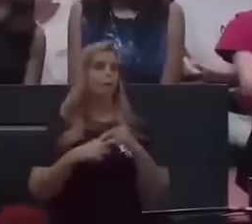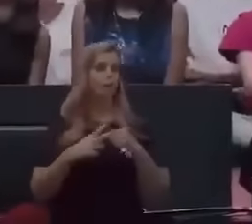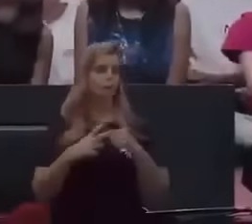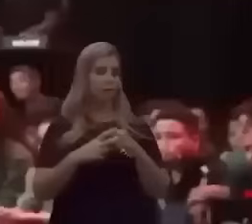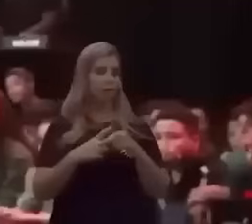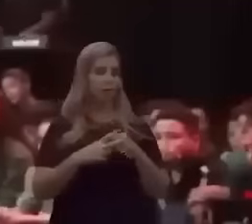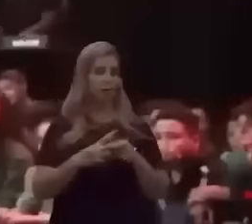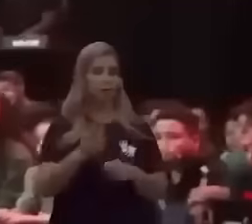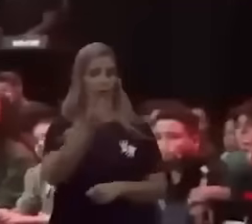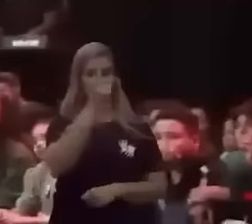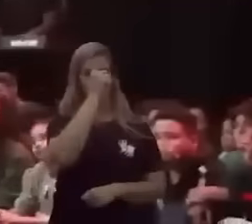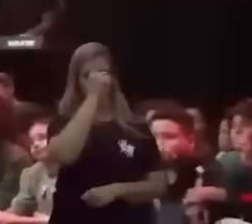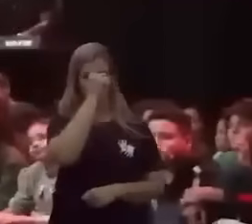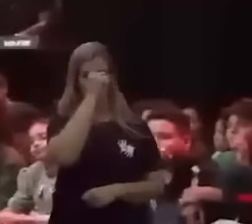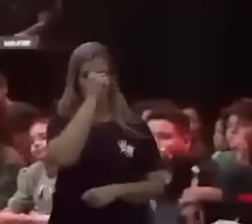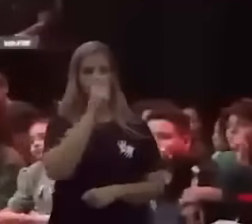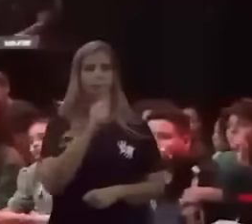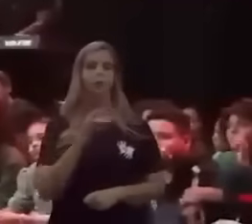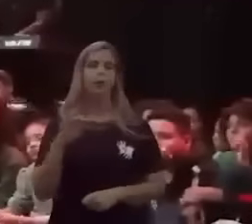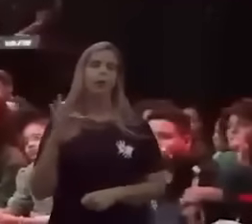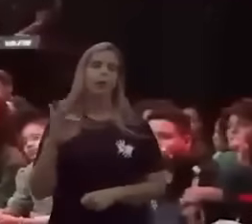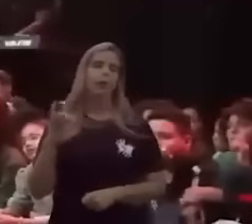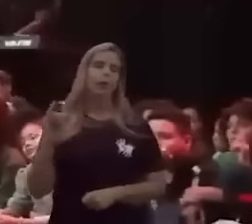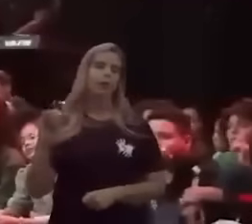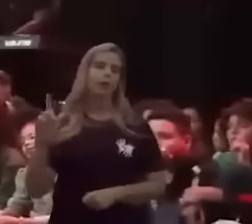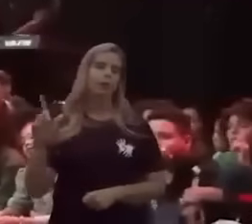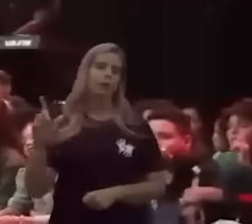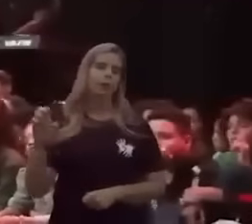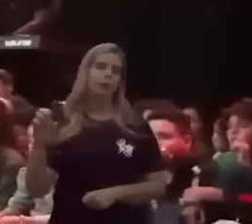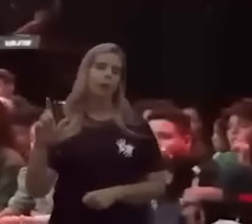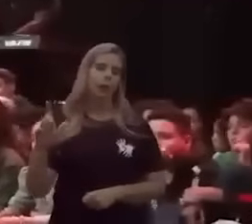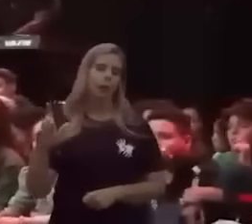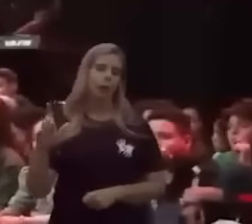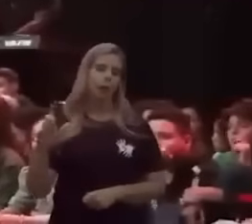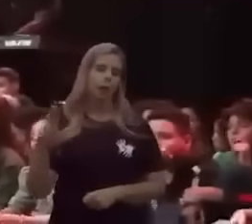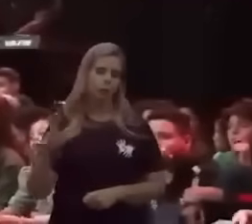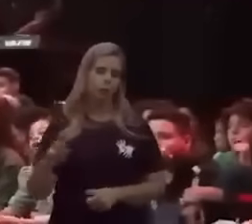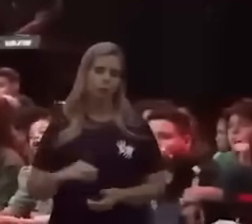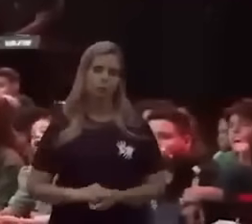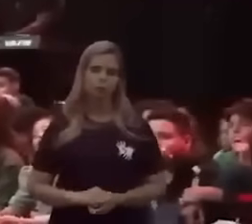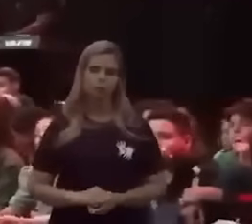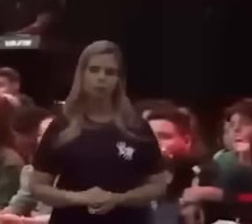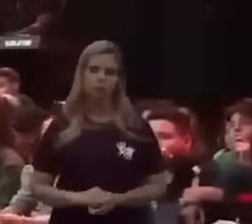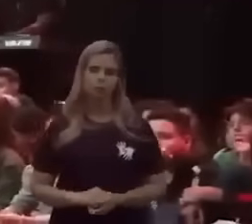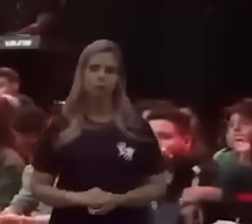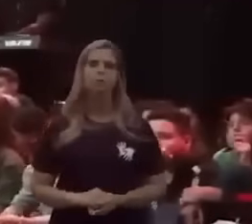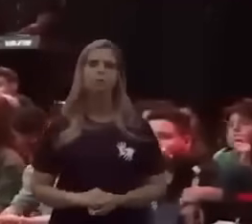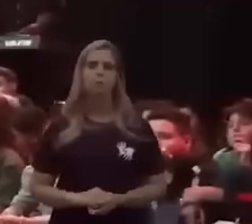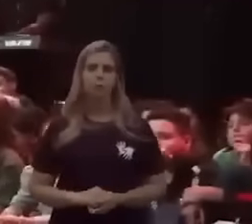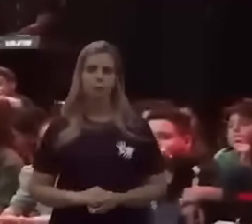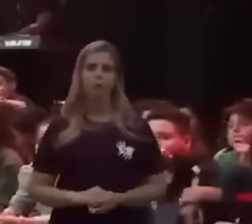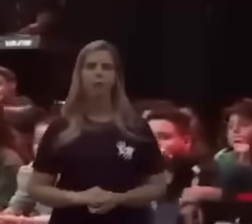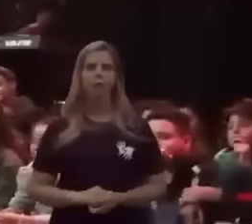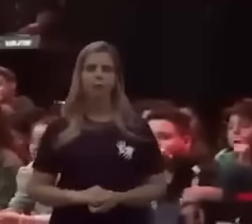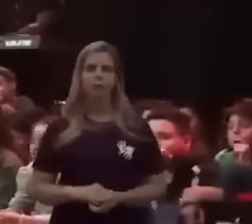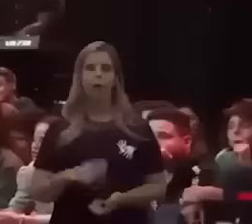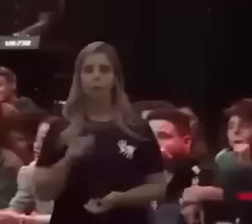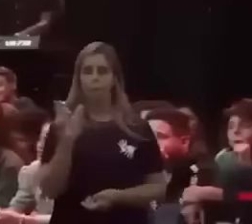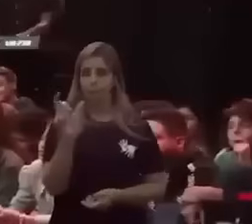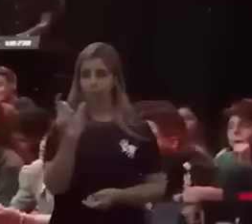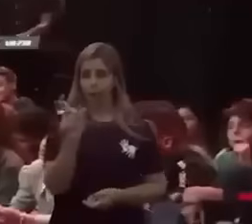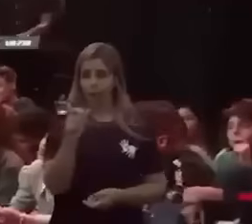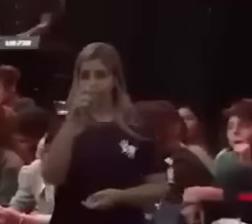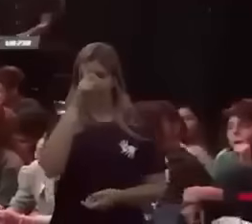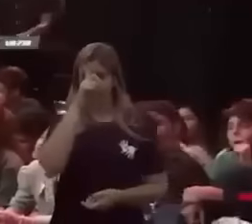O verbo filéu, verbo da palavra filia no grego, de onde vem, por